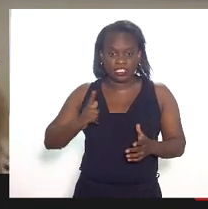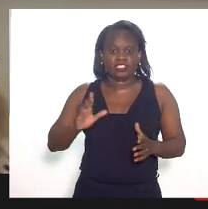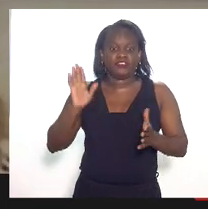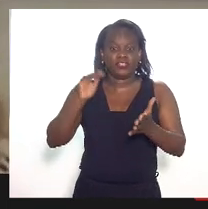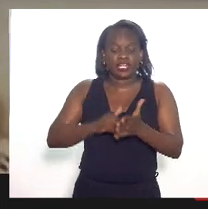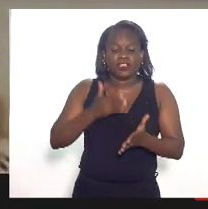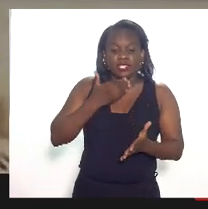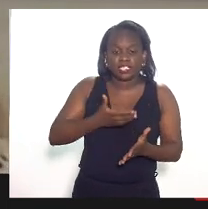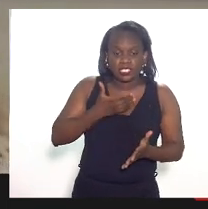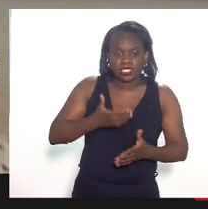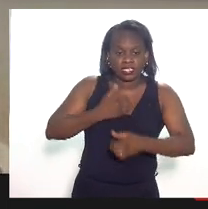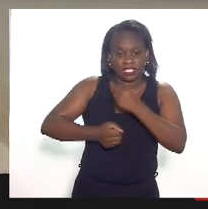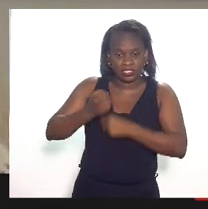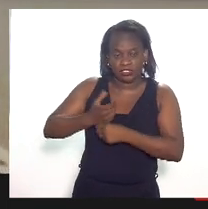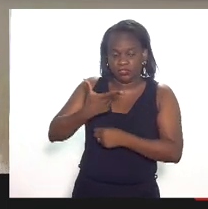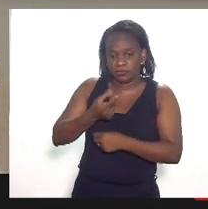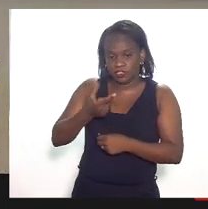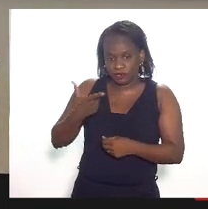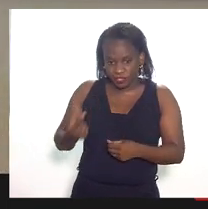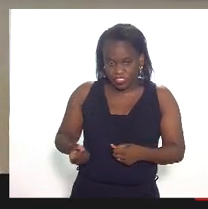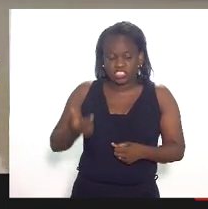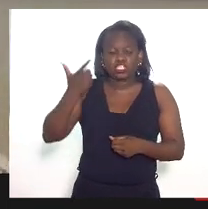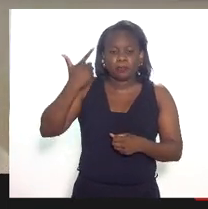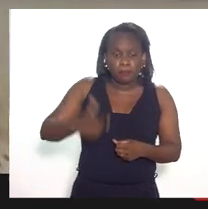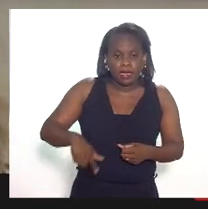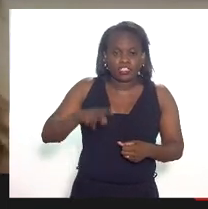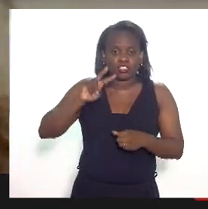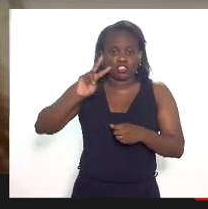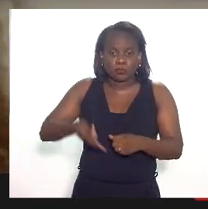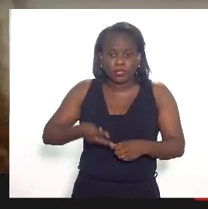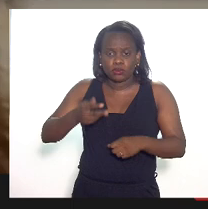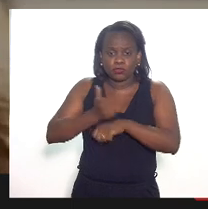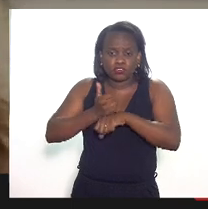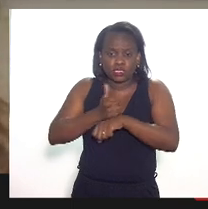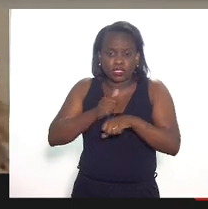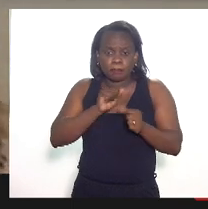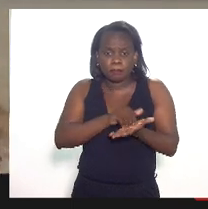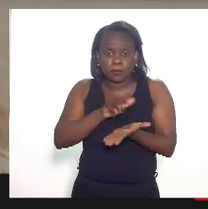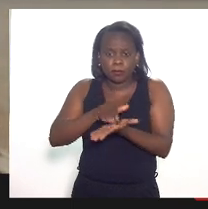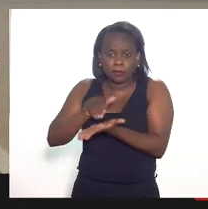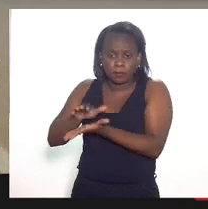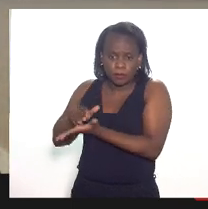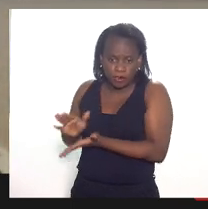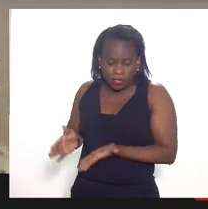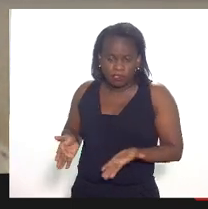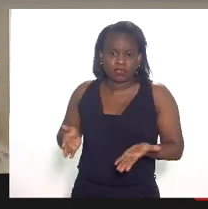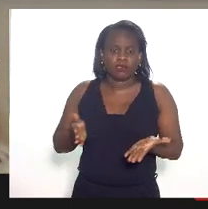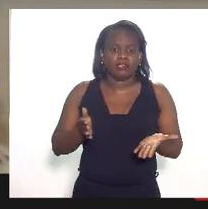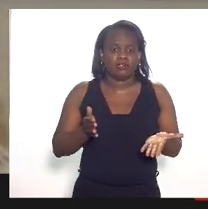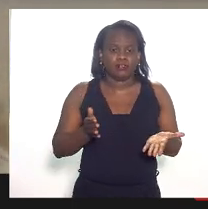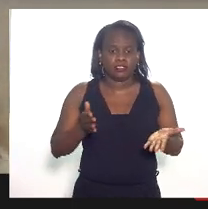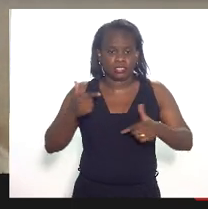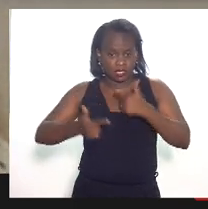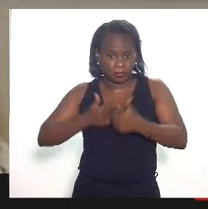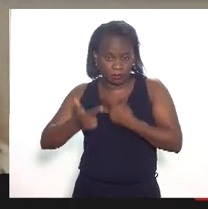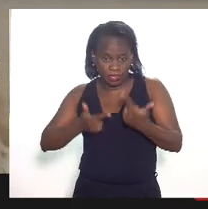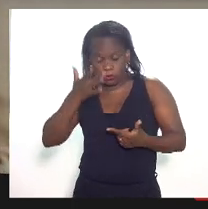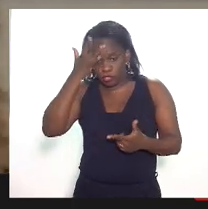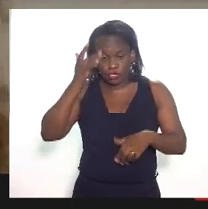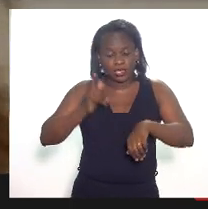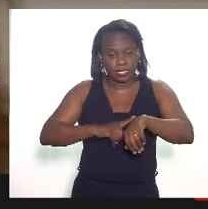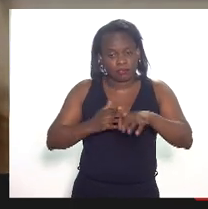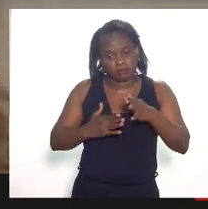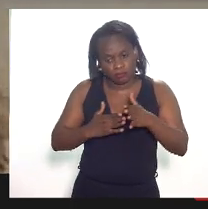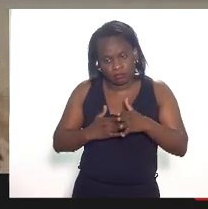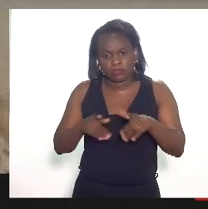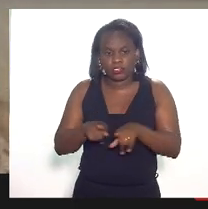de dezembro de 2020, foram mais de 2 mil profissionais demitidos, né, com trabalhadores temporários